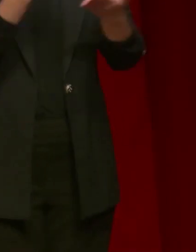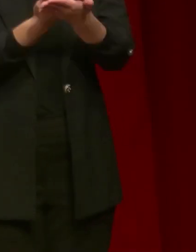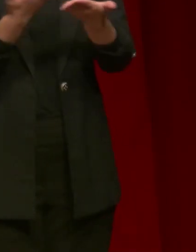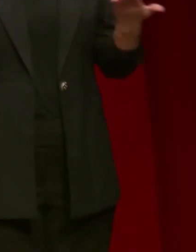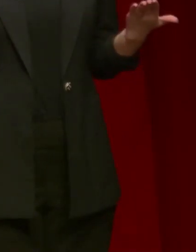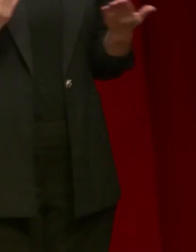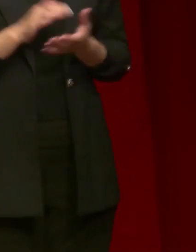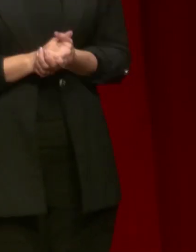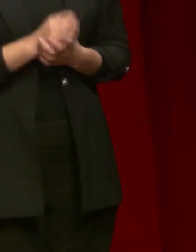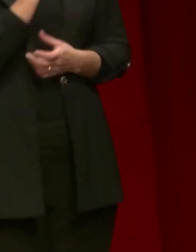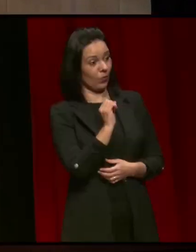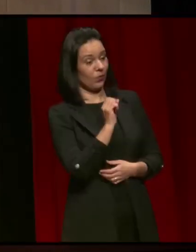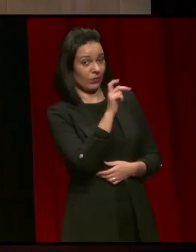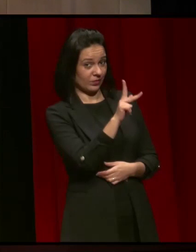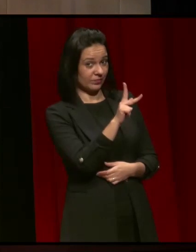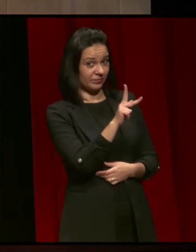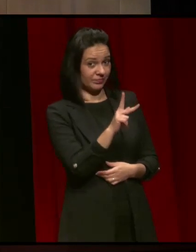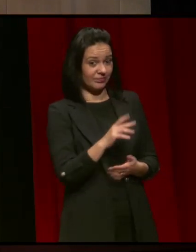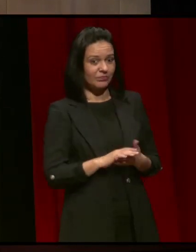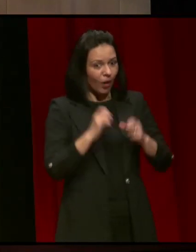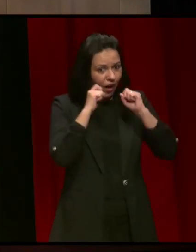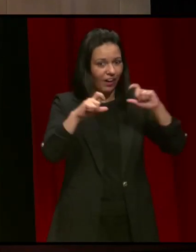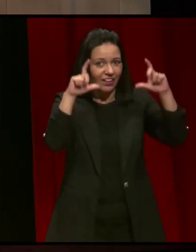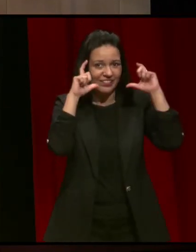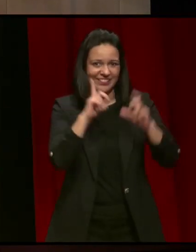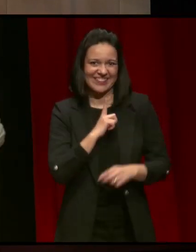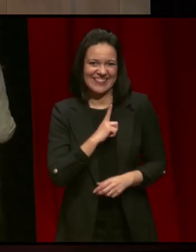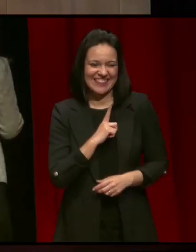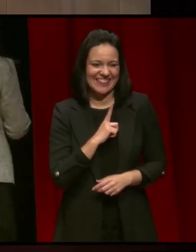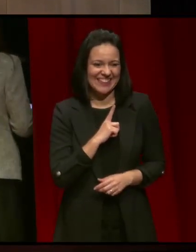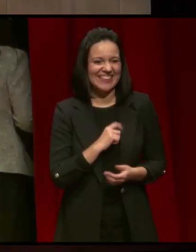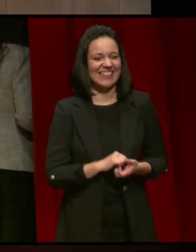Ok. Muito bem, pessoal. Estão acordados ou não?